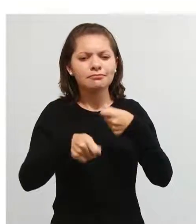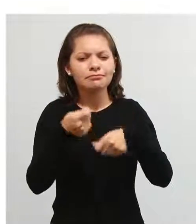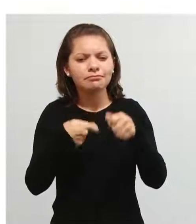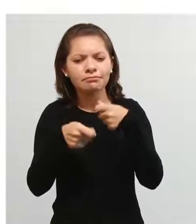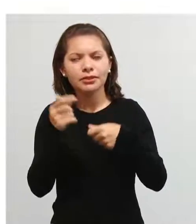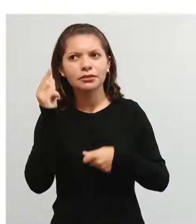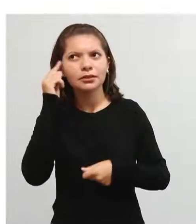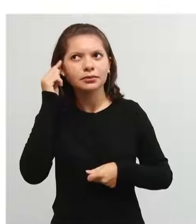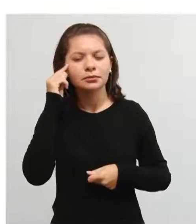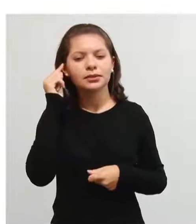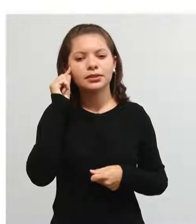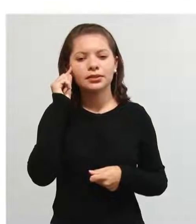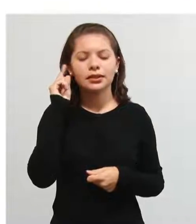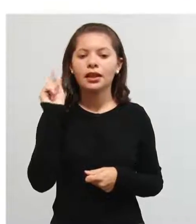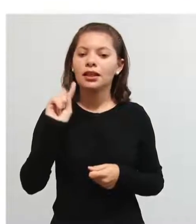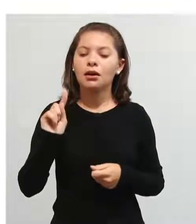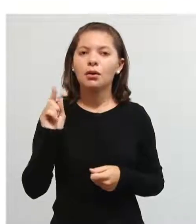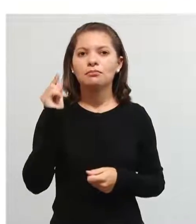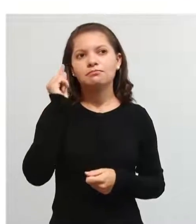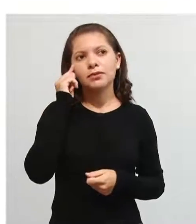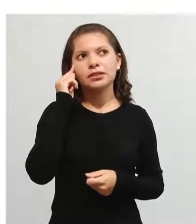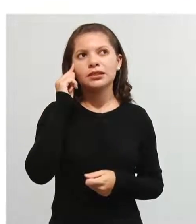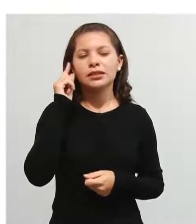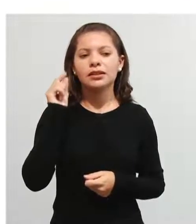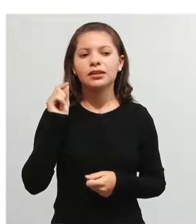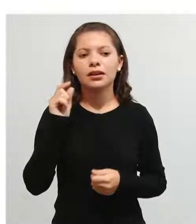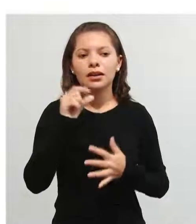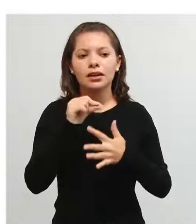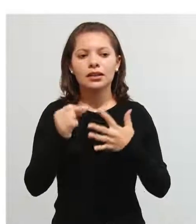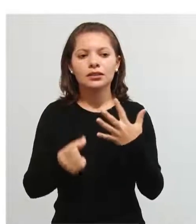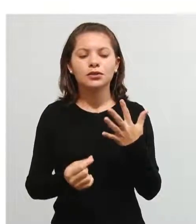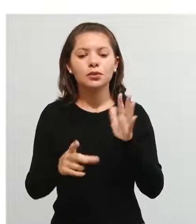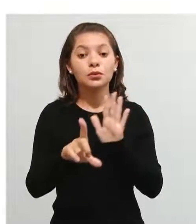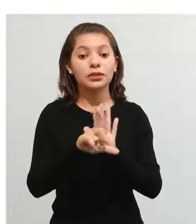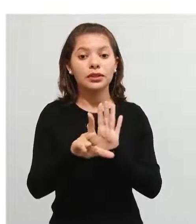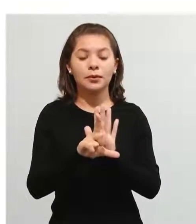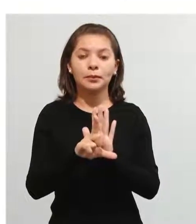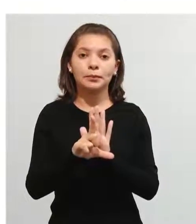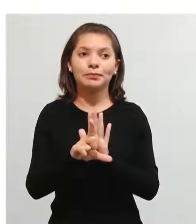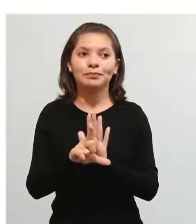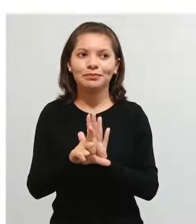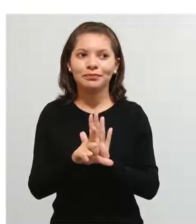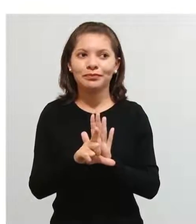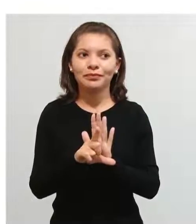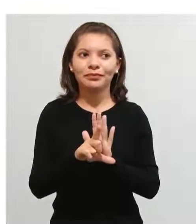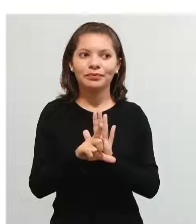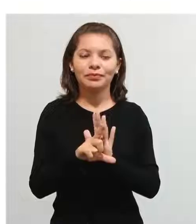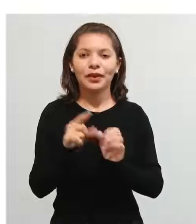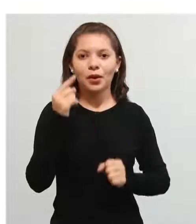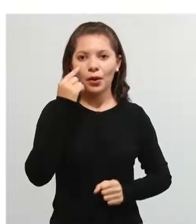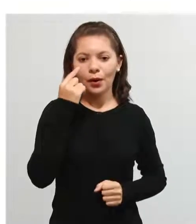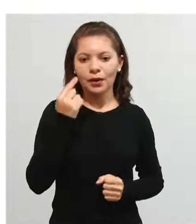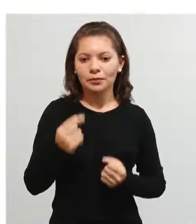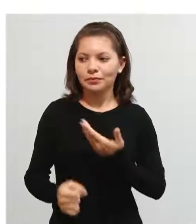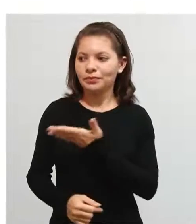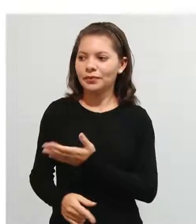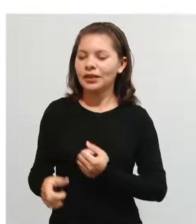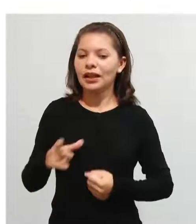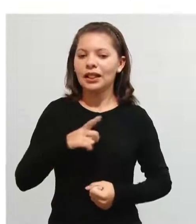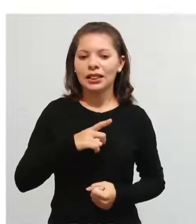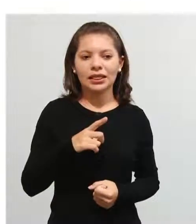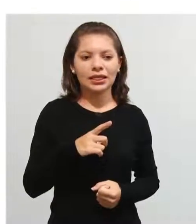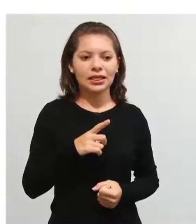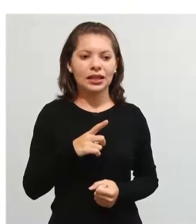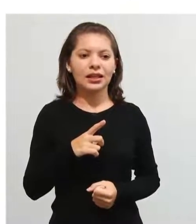não pensamos em questões de legislação, tá? Olha só, nós temos aqui os atos normativos,